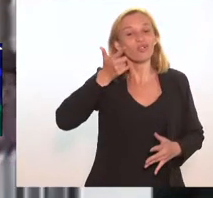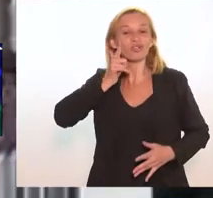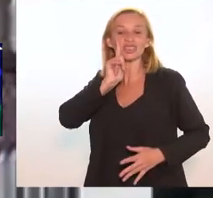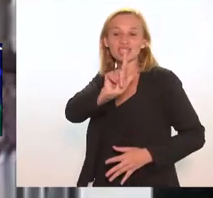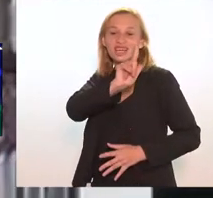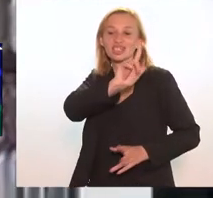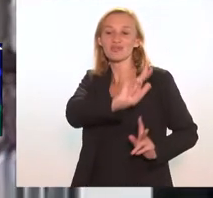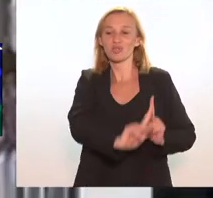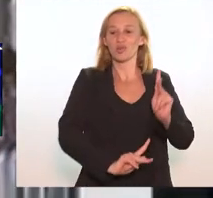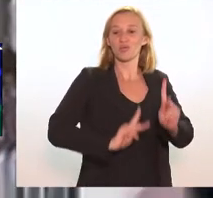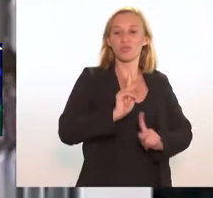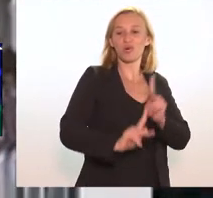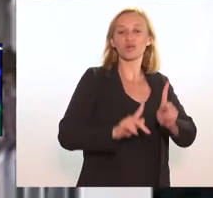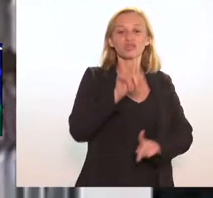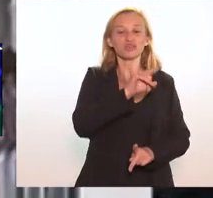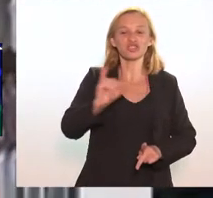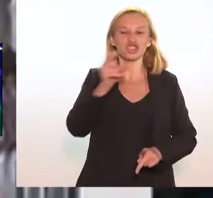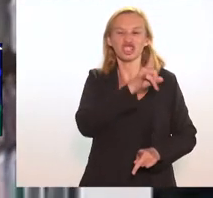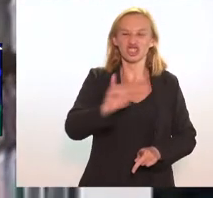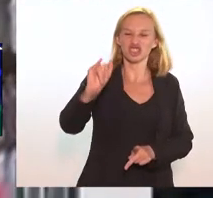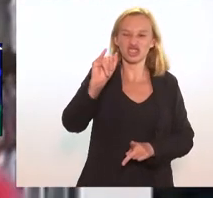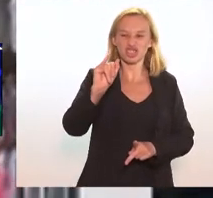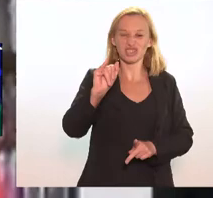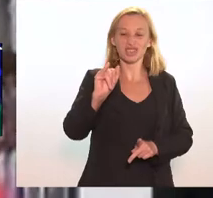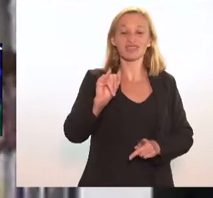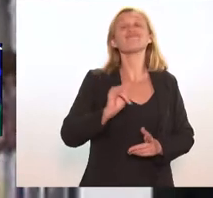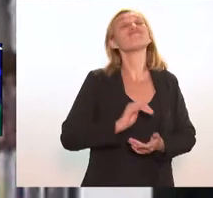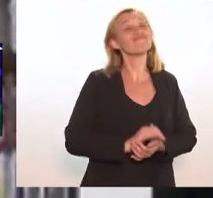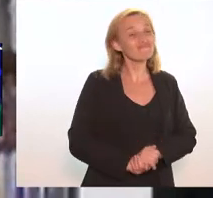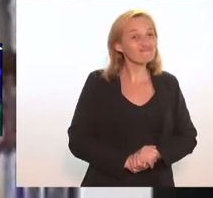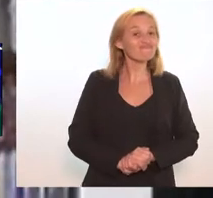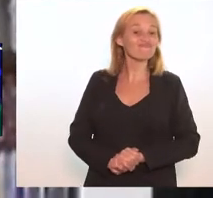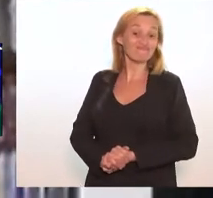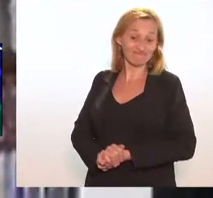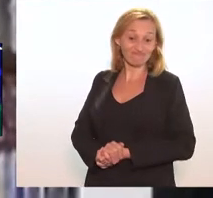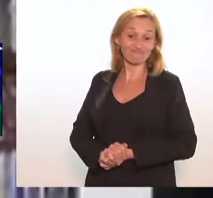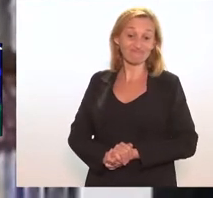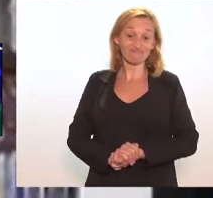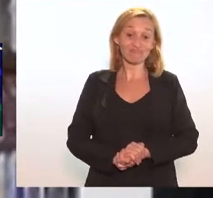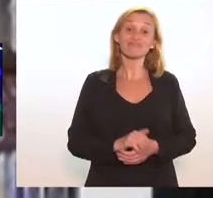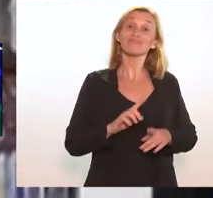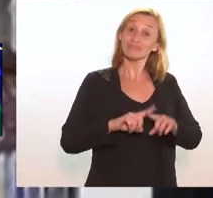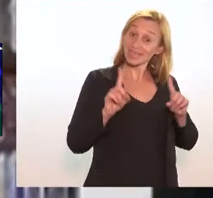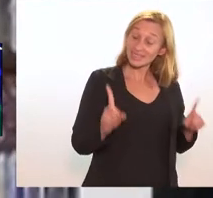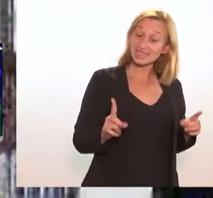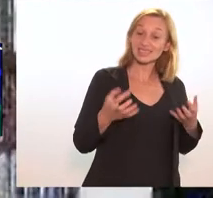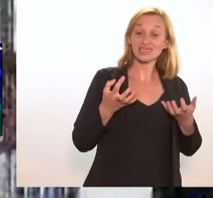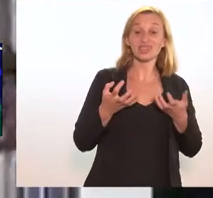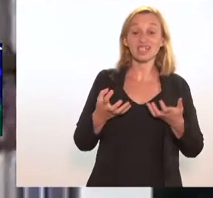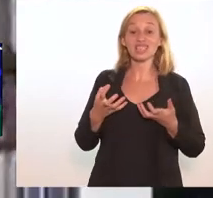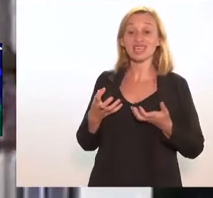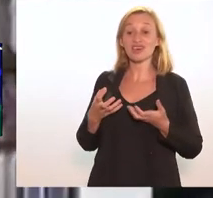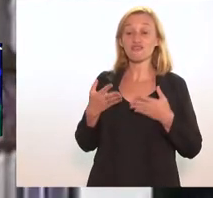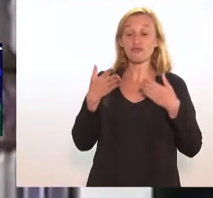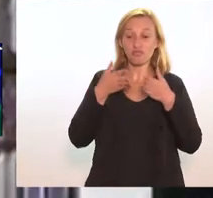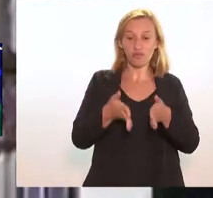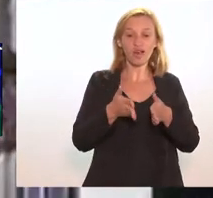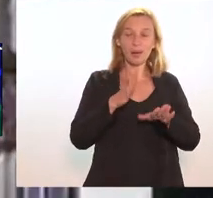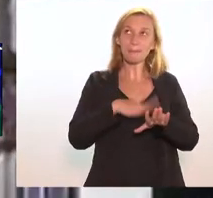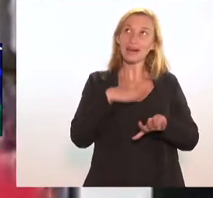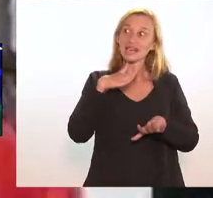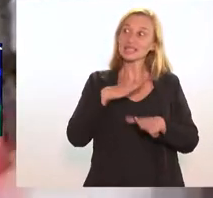pelo povo no dia a dia, milímetro a milímetro. Entendeu? Mas eu queria me focar,